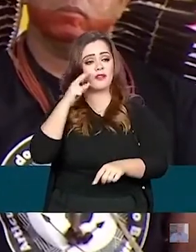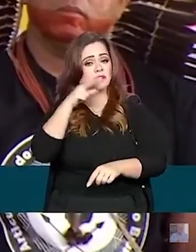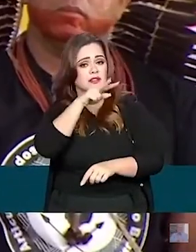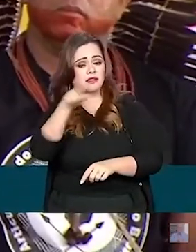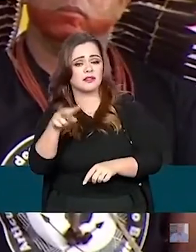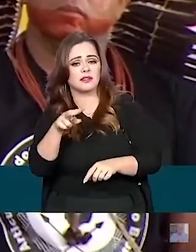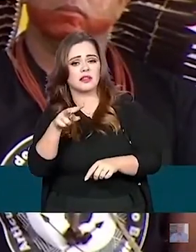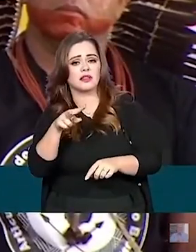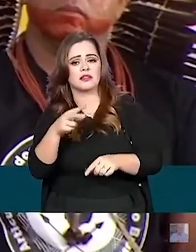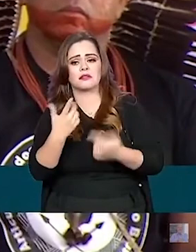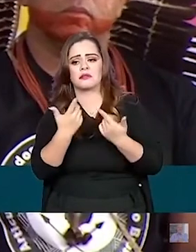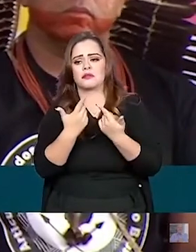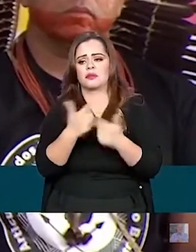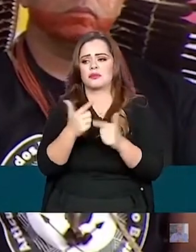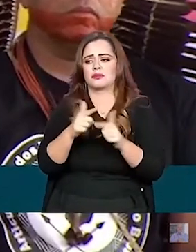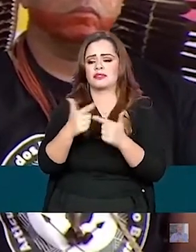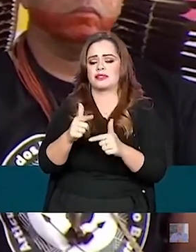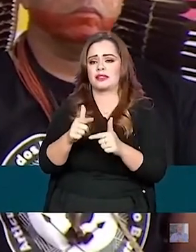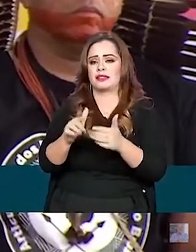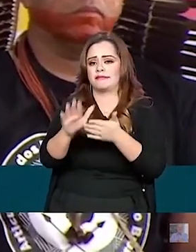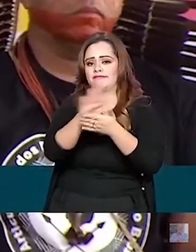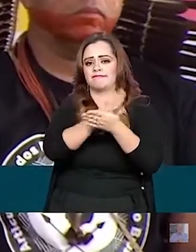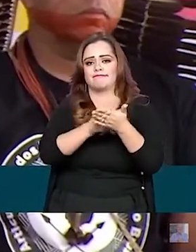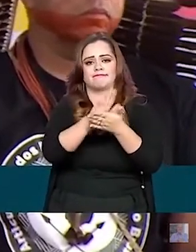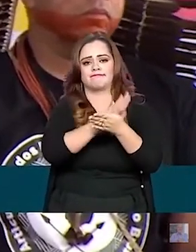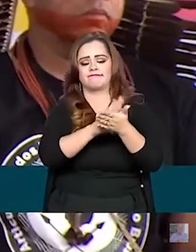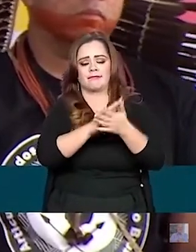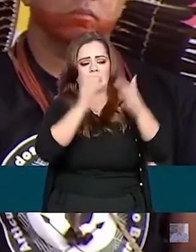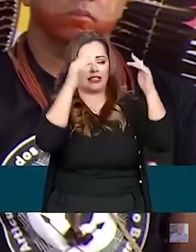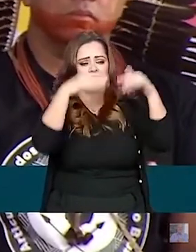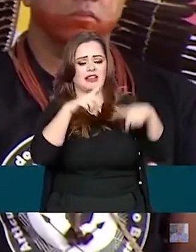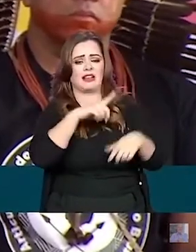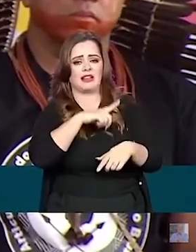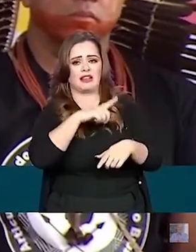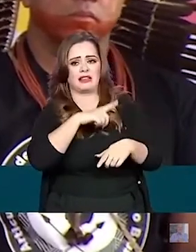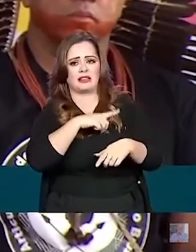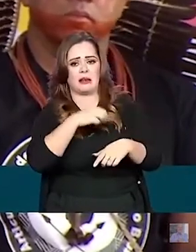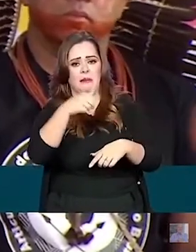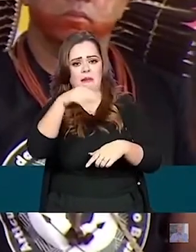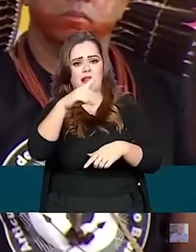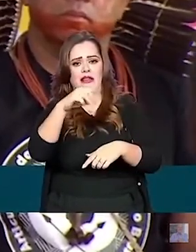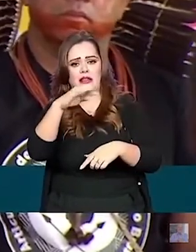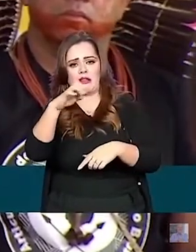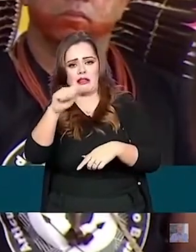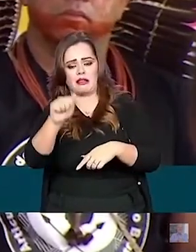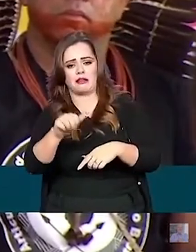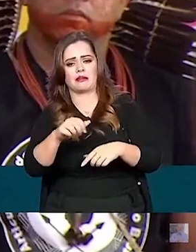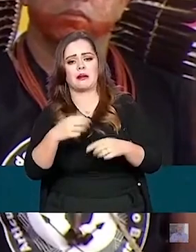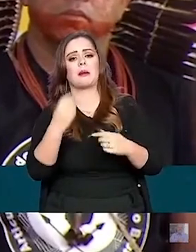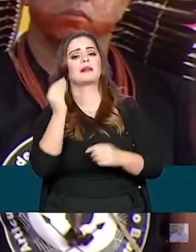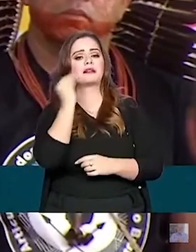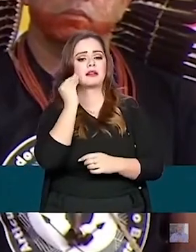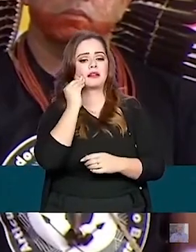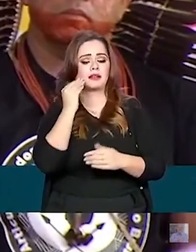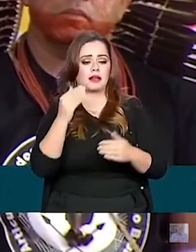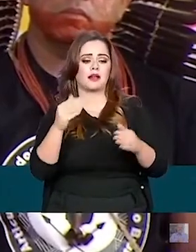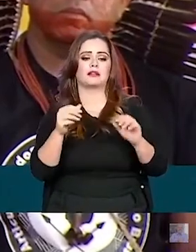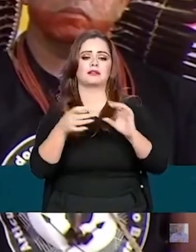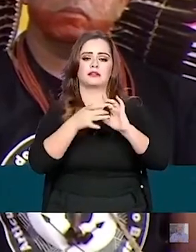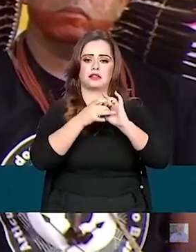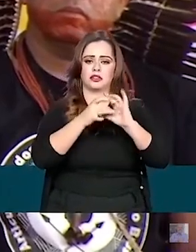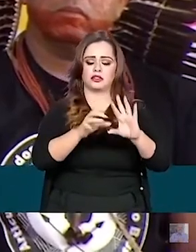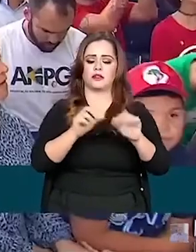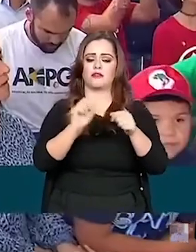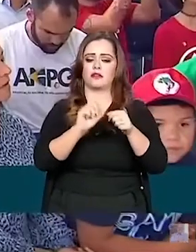estão vendo que não tem cortina e que ainda tem madeira ali para tentar permitir que a gente faça